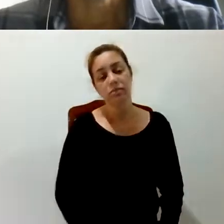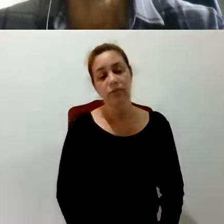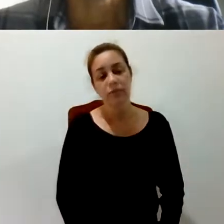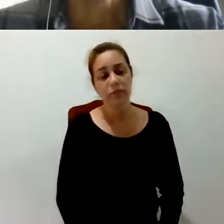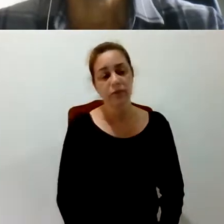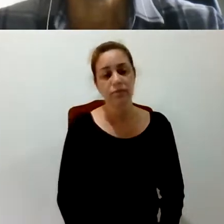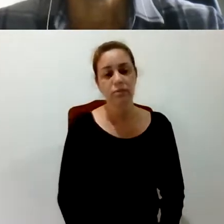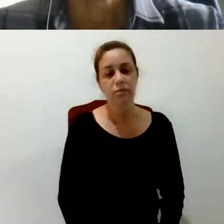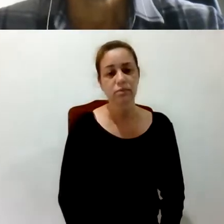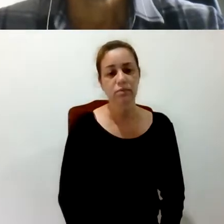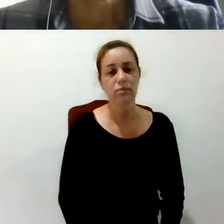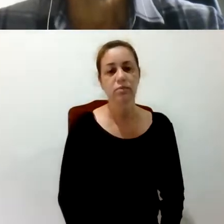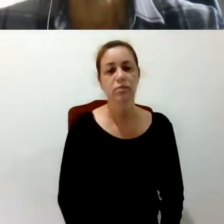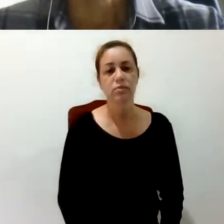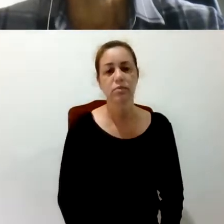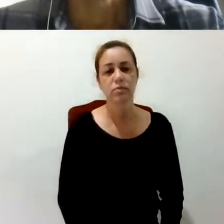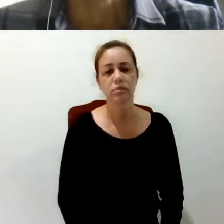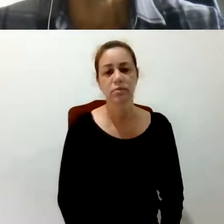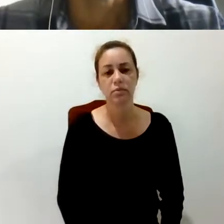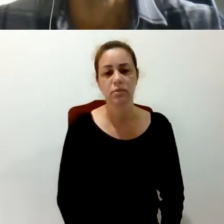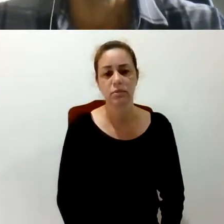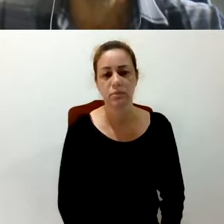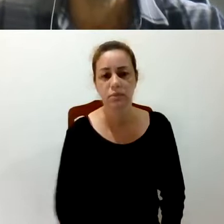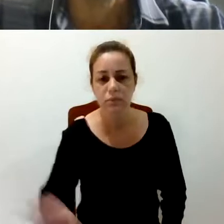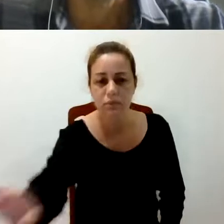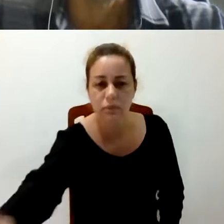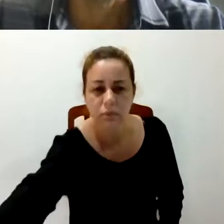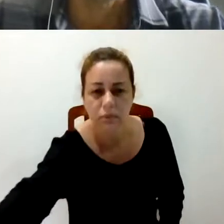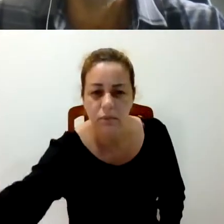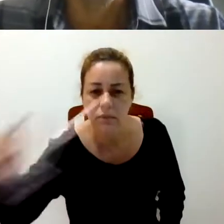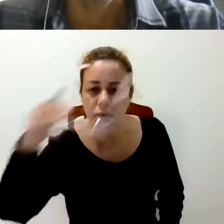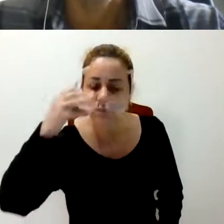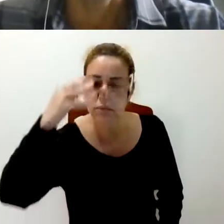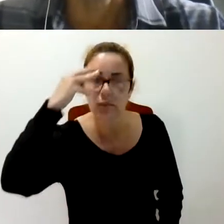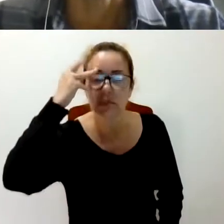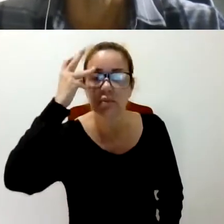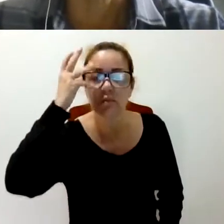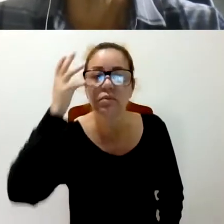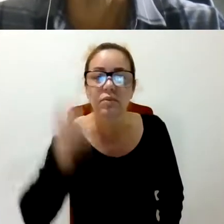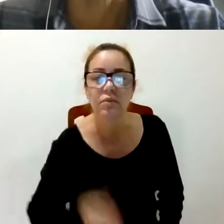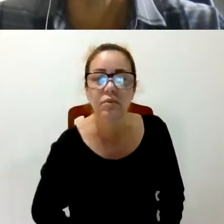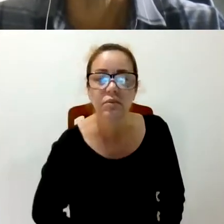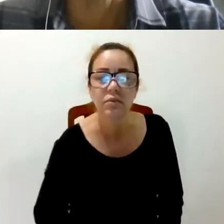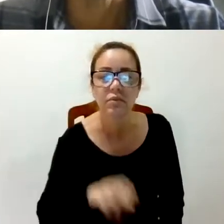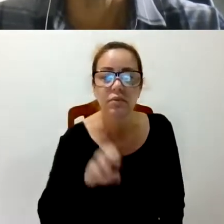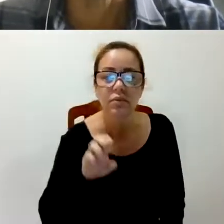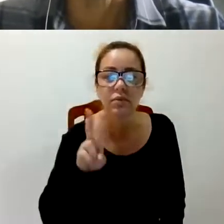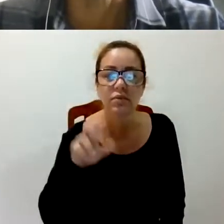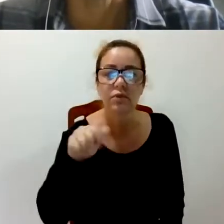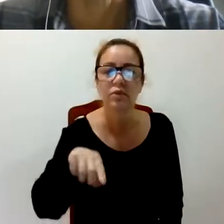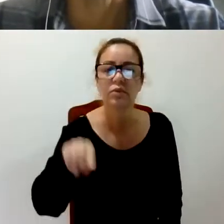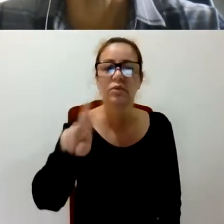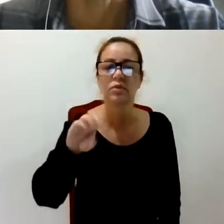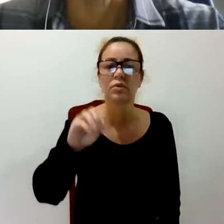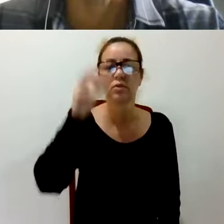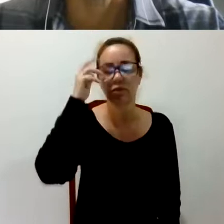Muito bem. Ivano, você já falou para a gente, mas a memória da gente é assim, eu não consigo lembrar, né? A